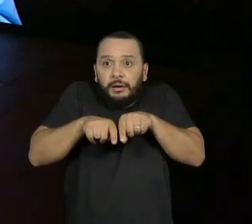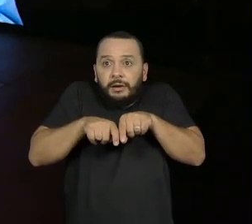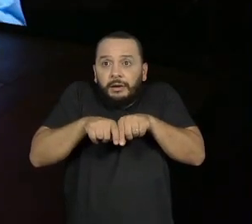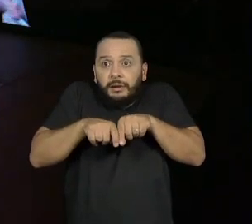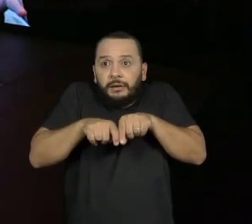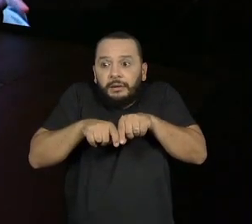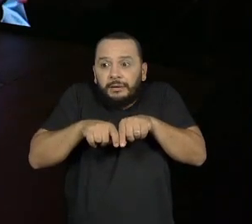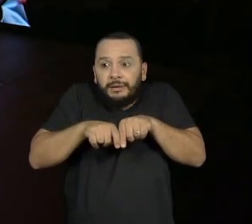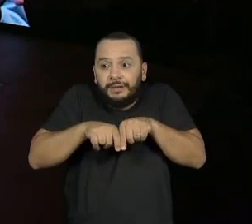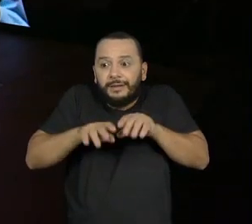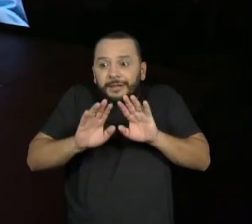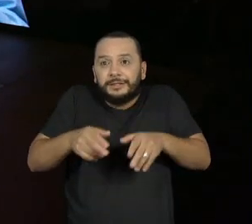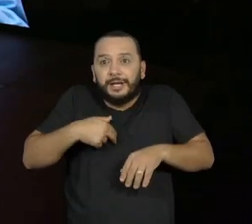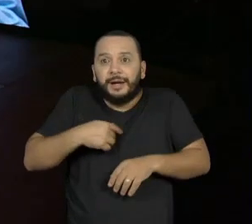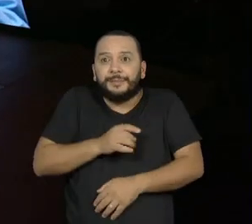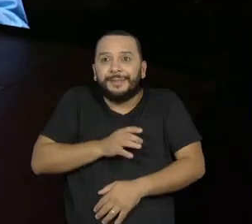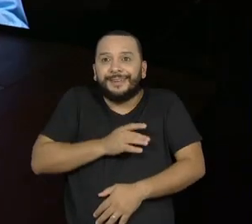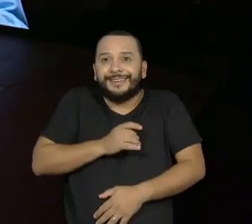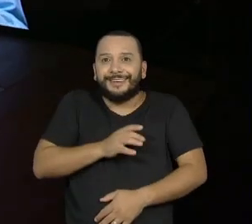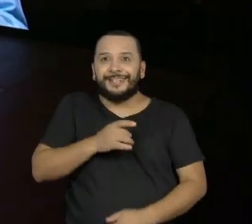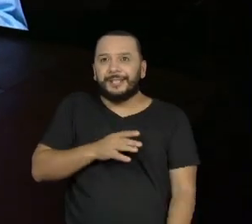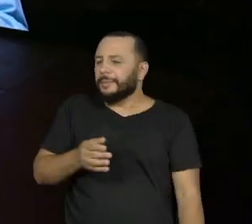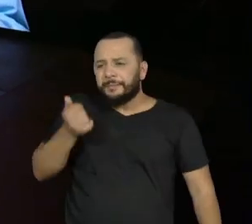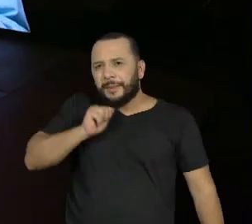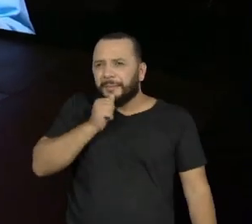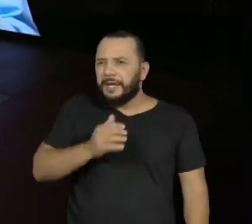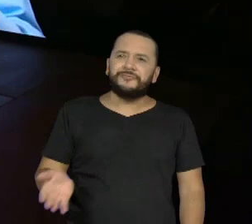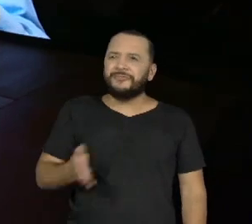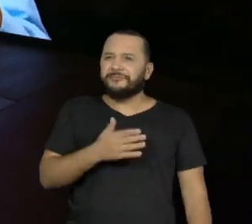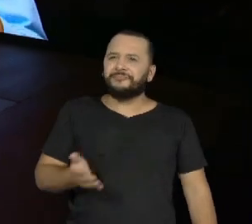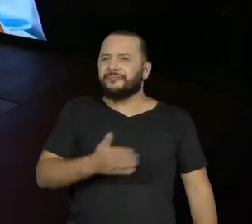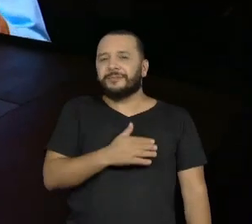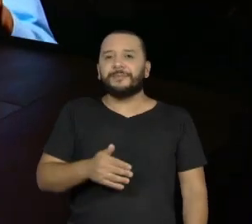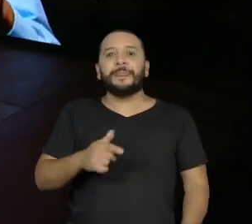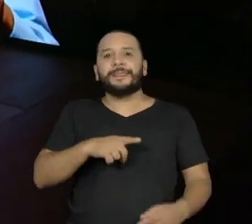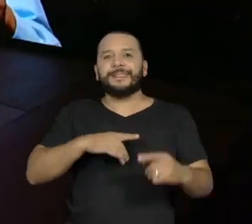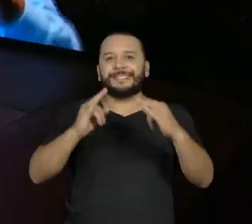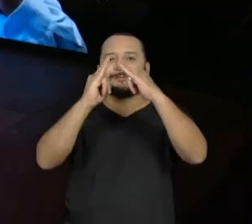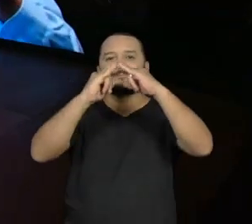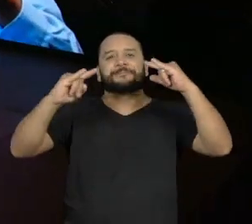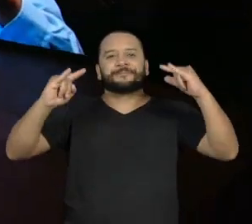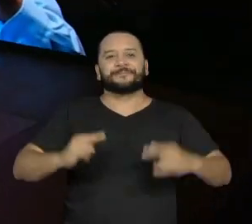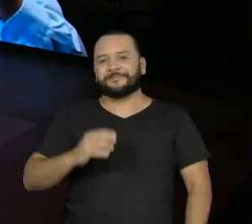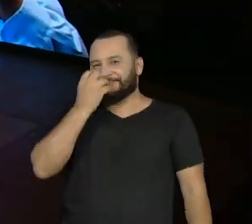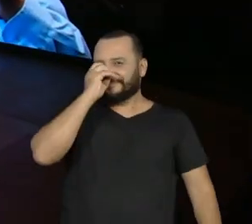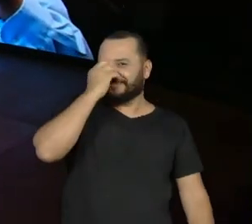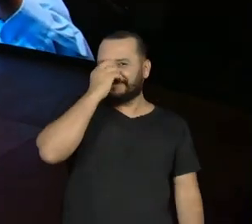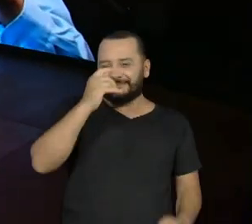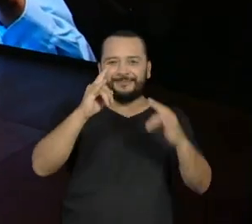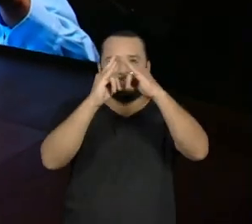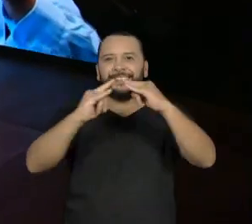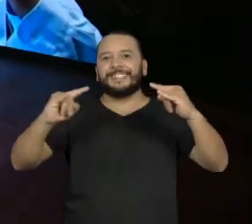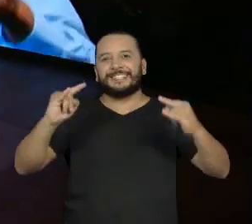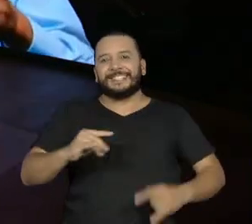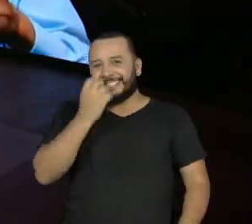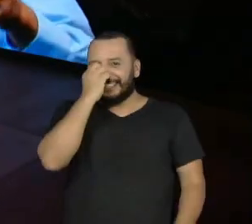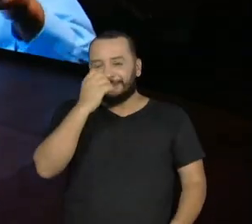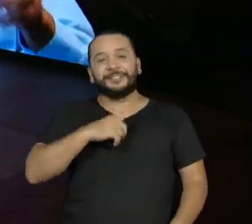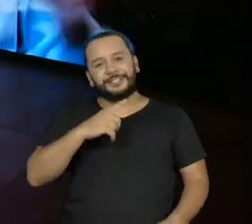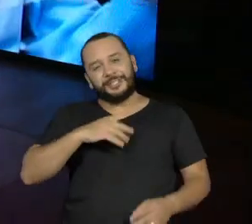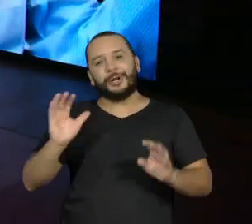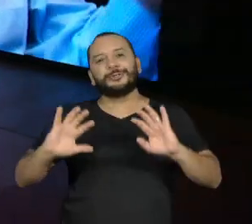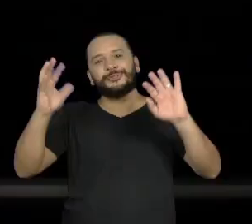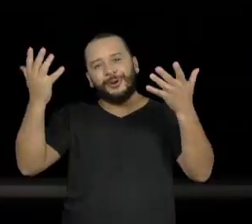mãe ignorava solenemente isso. Olha. E me levou, então, num circo. Tinha programa de calouro no circo